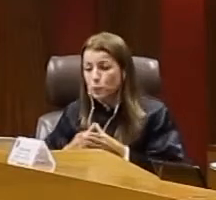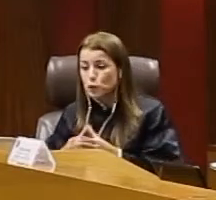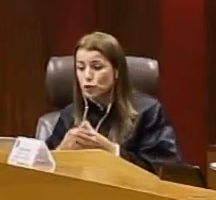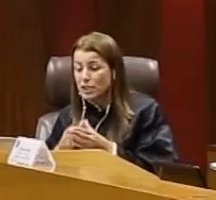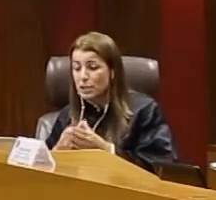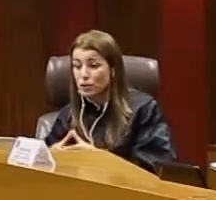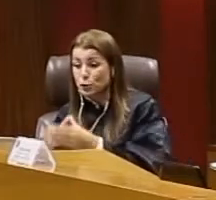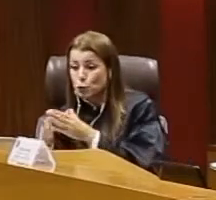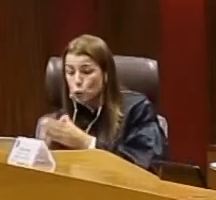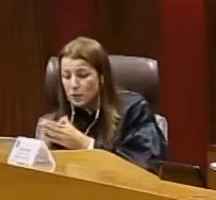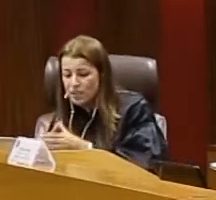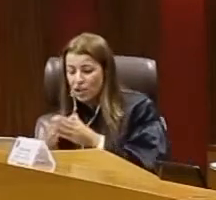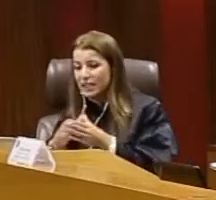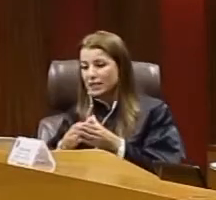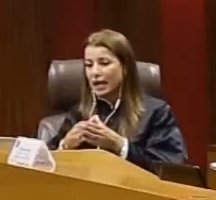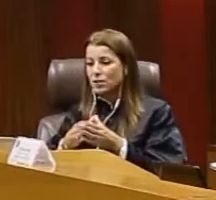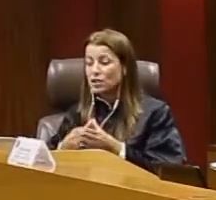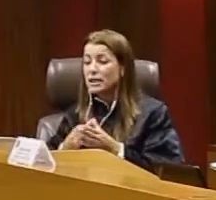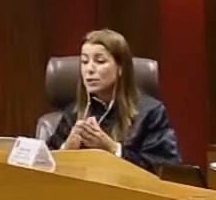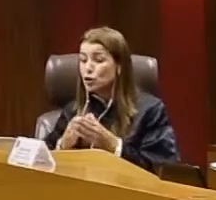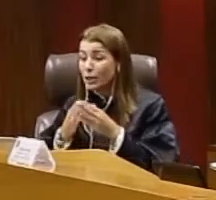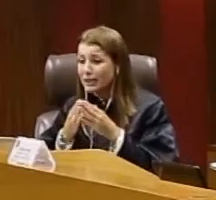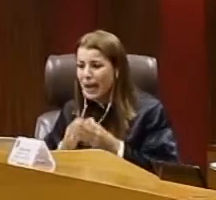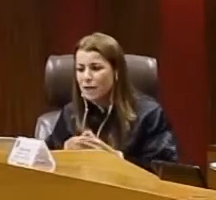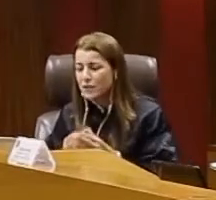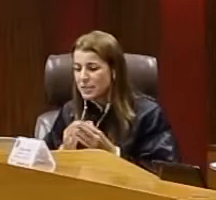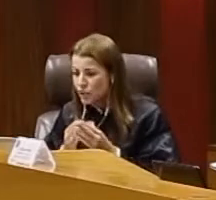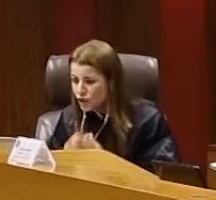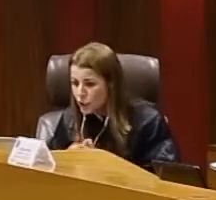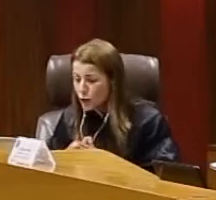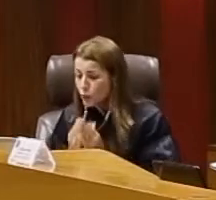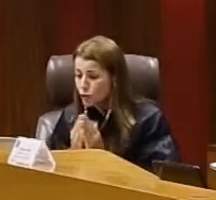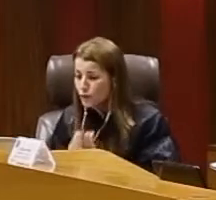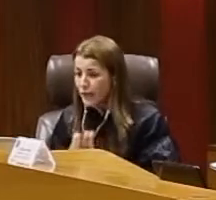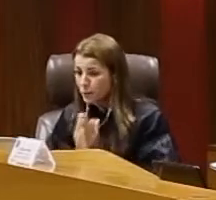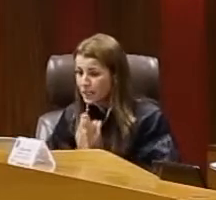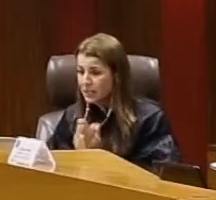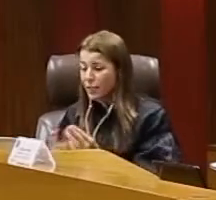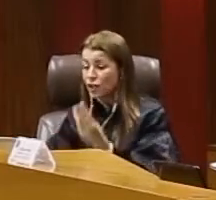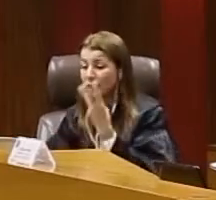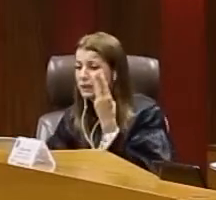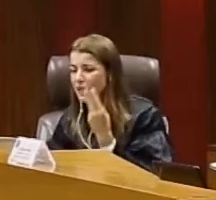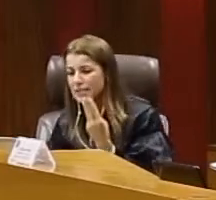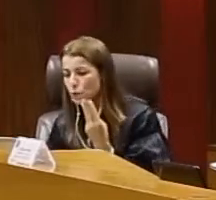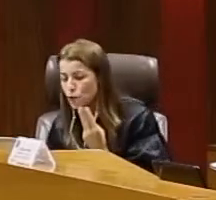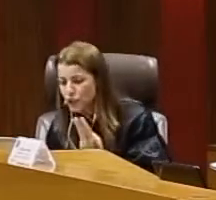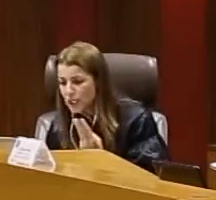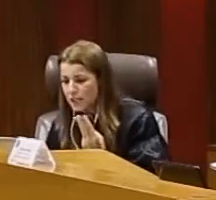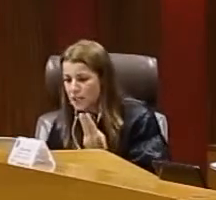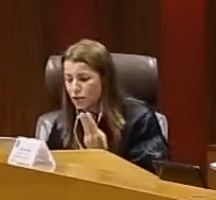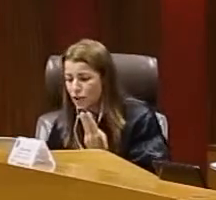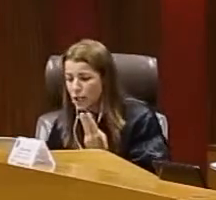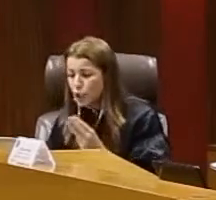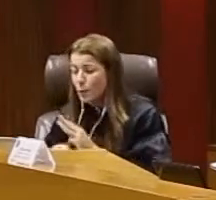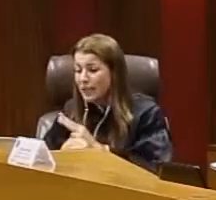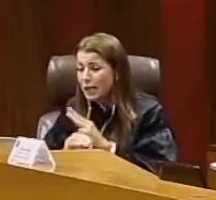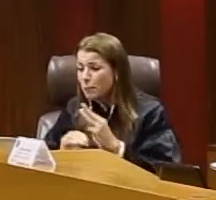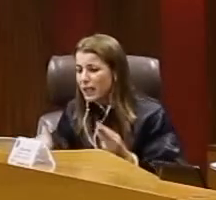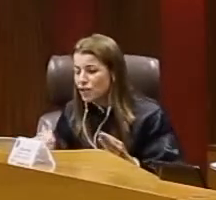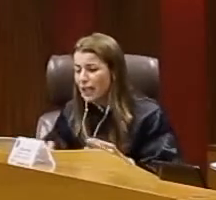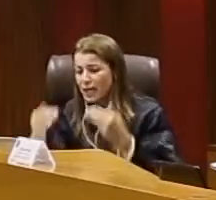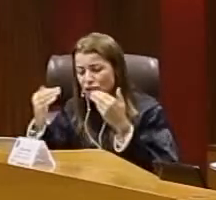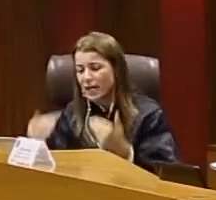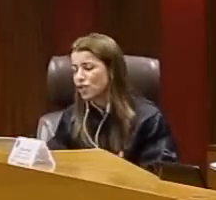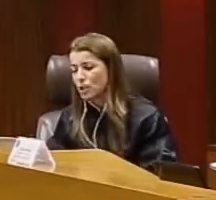dos mandantes do crime, ressaltou em sustentação oral ao Superior Tribunal de Justiça a falta de fundamentos